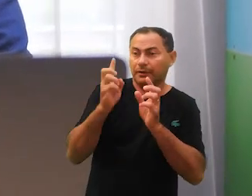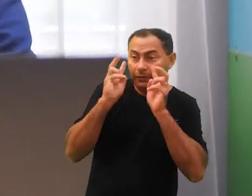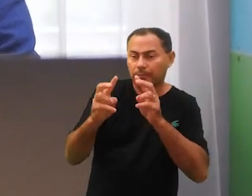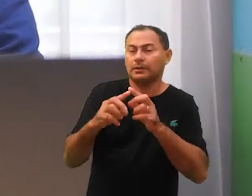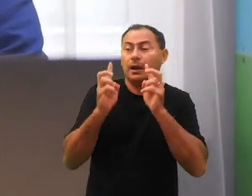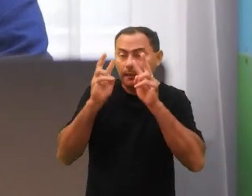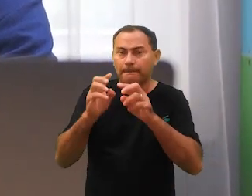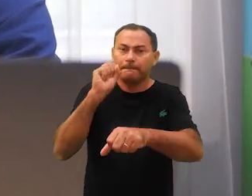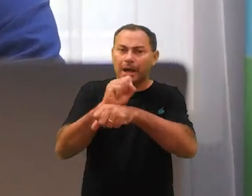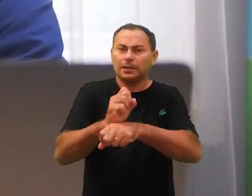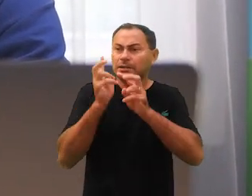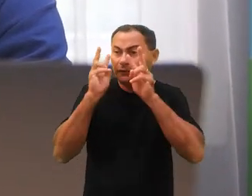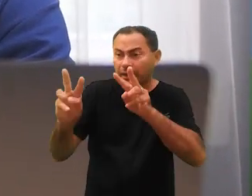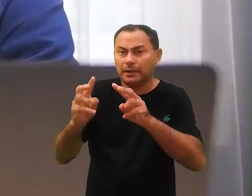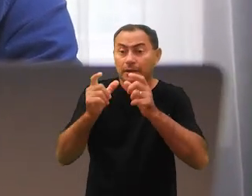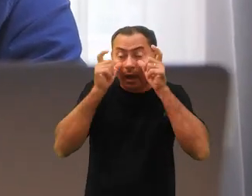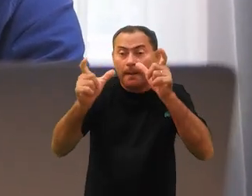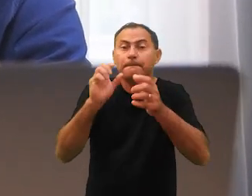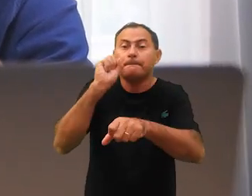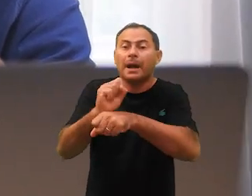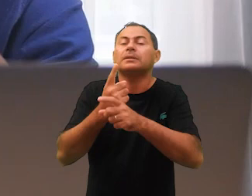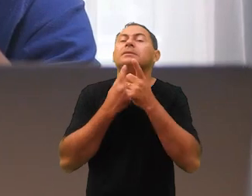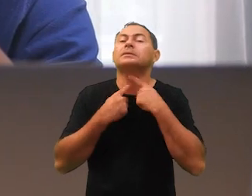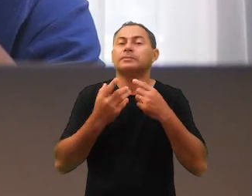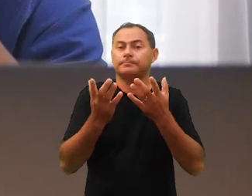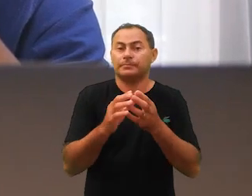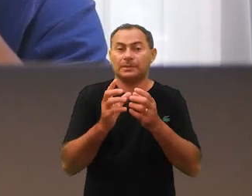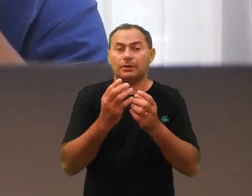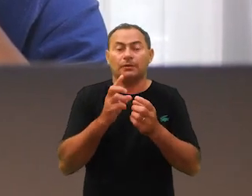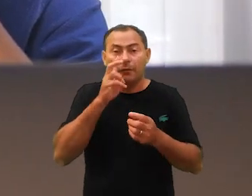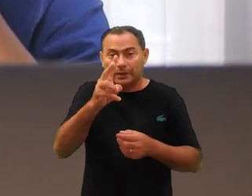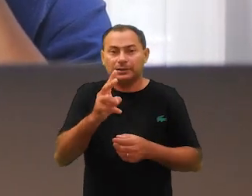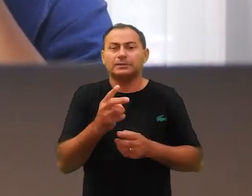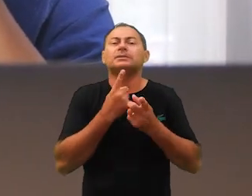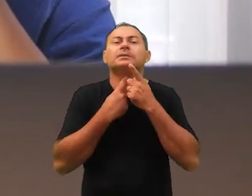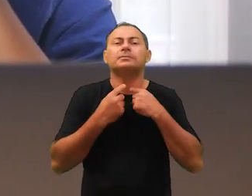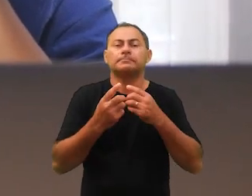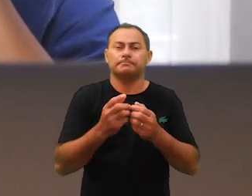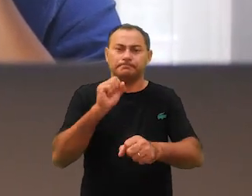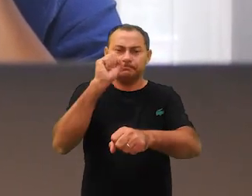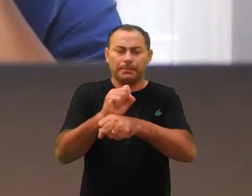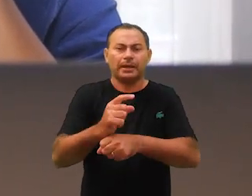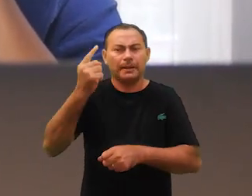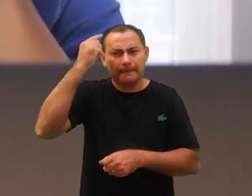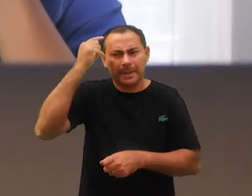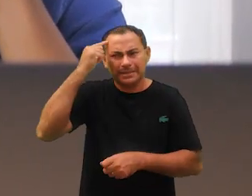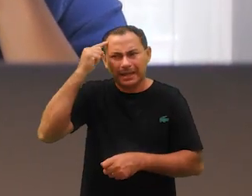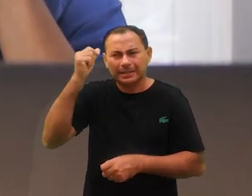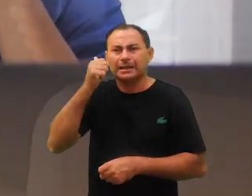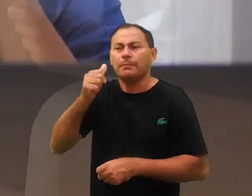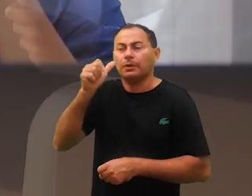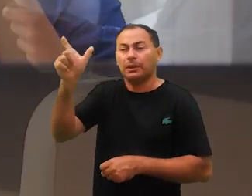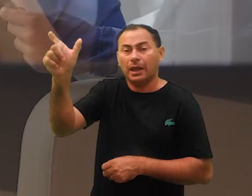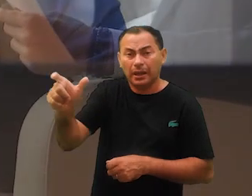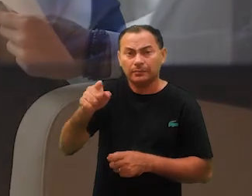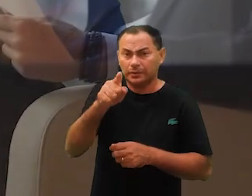vez. Pare de olhar. Não cobice. Não alimente esse forte desejo e pare de pensar nesta